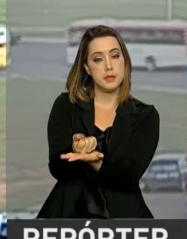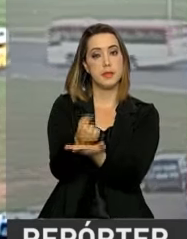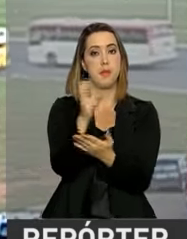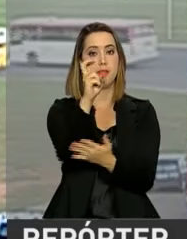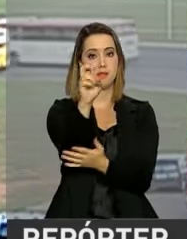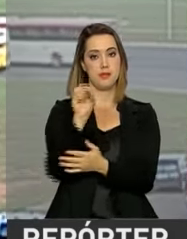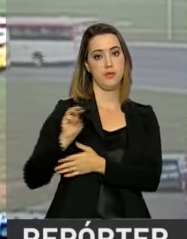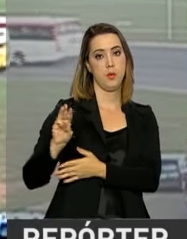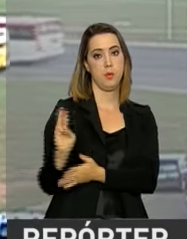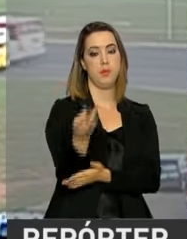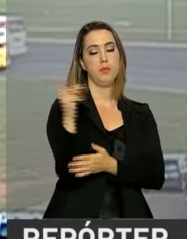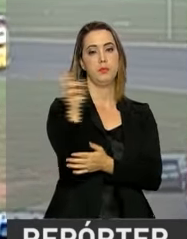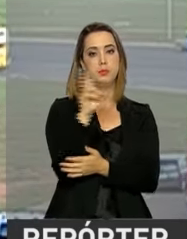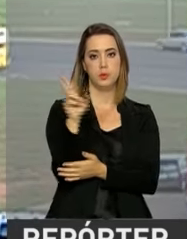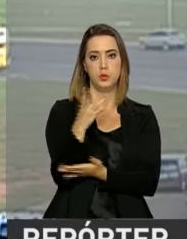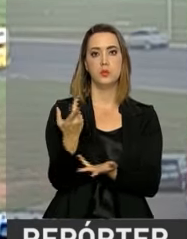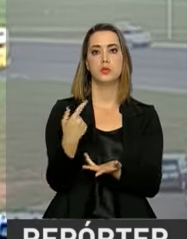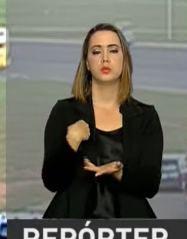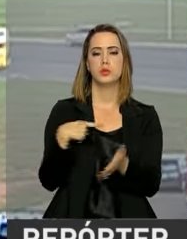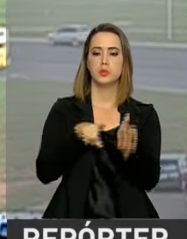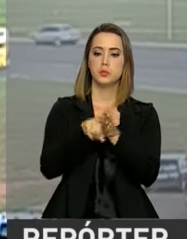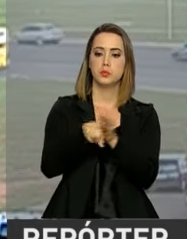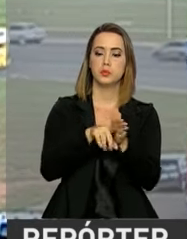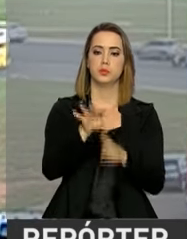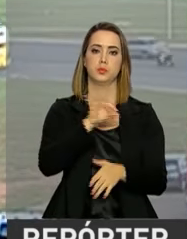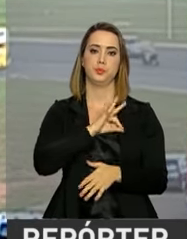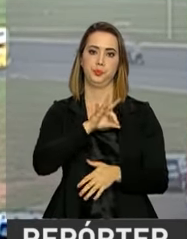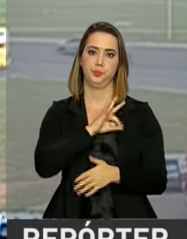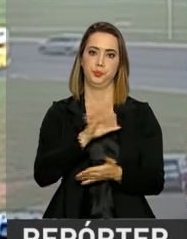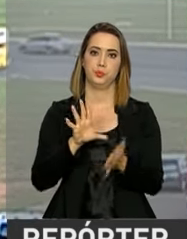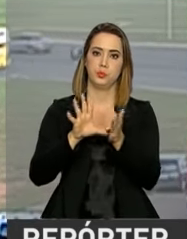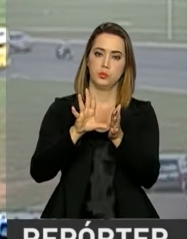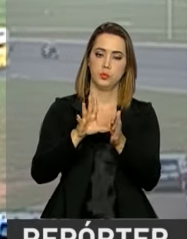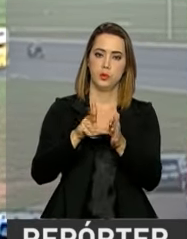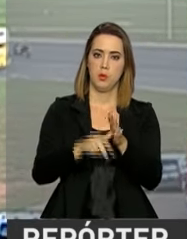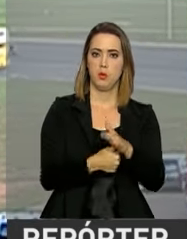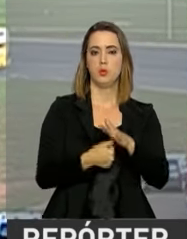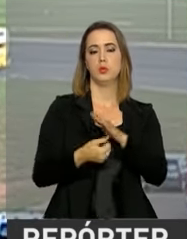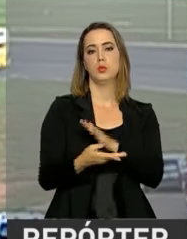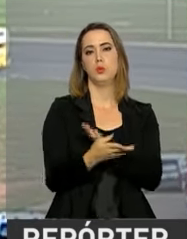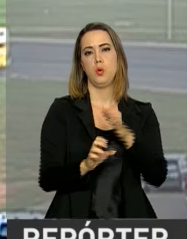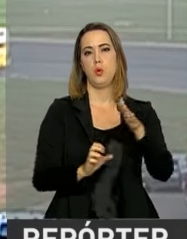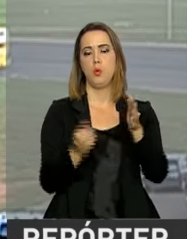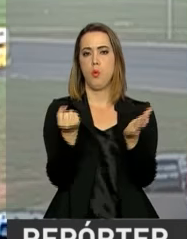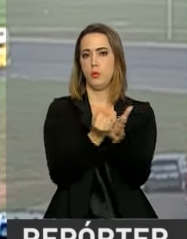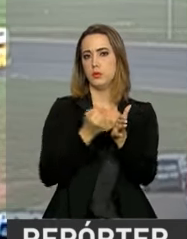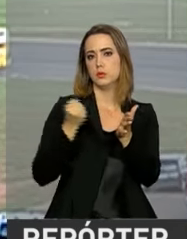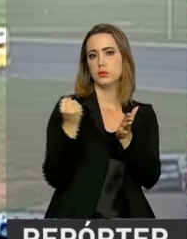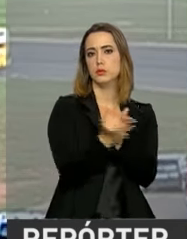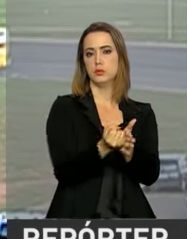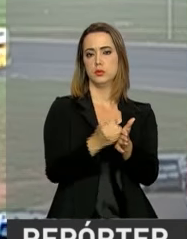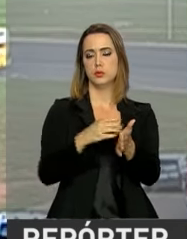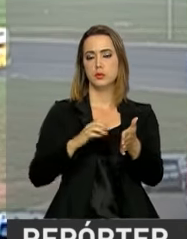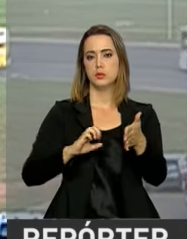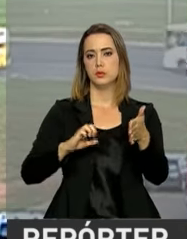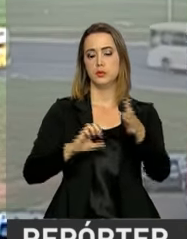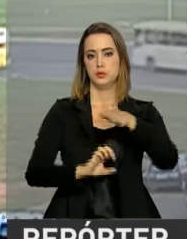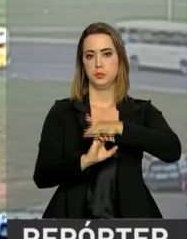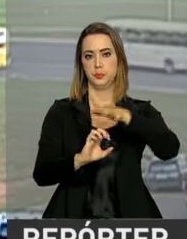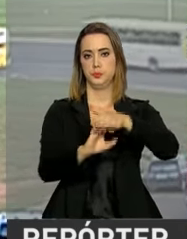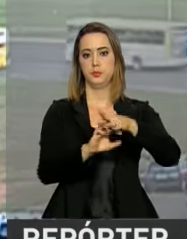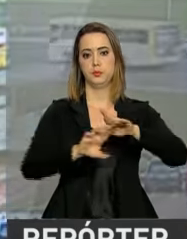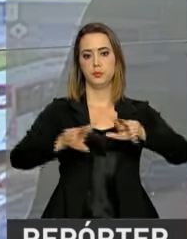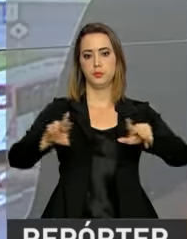Operação Lava Jato, que, só para lembrar, investiga denúncias de corrupção envolvendo contratos da estatal, entre outros assuntos.